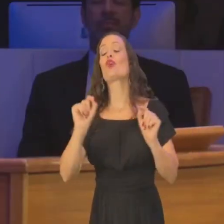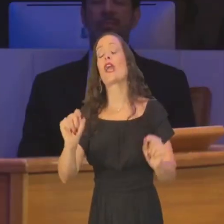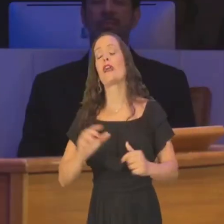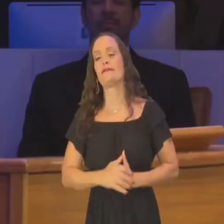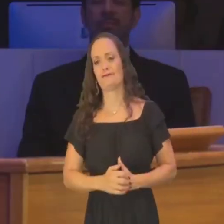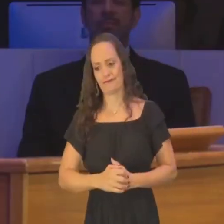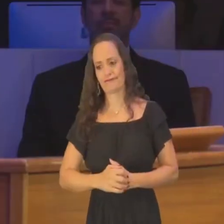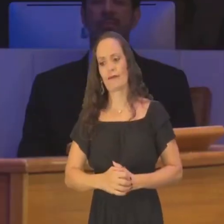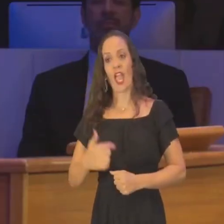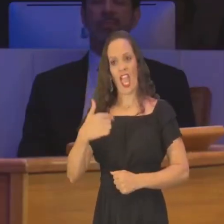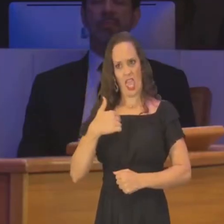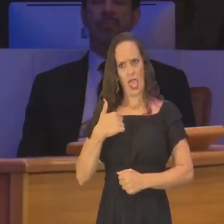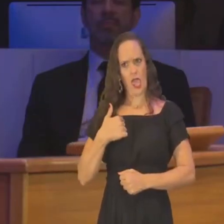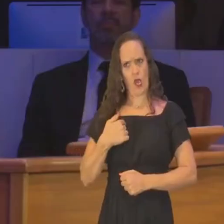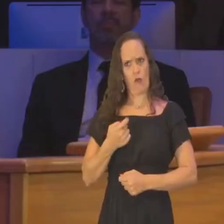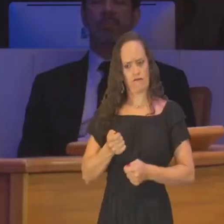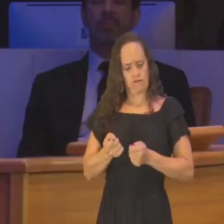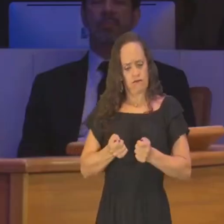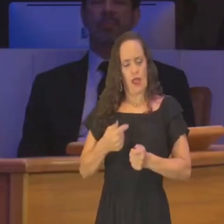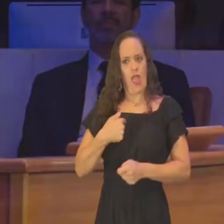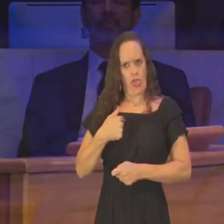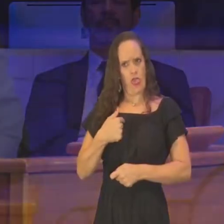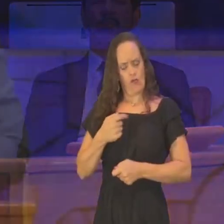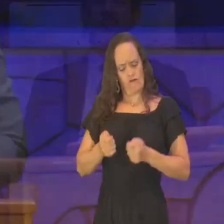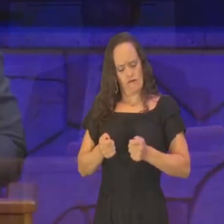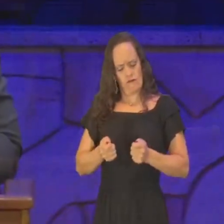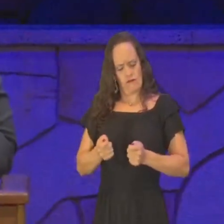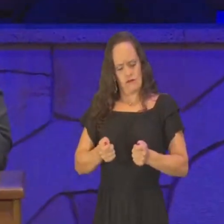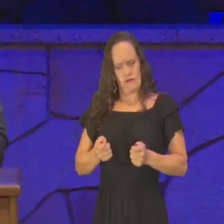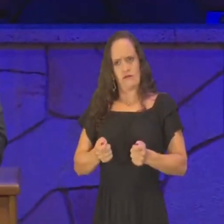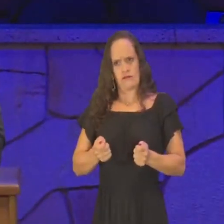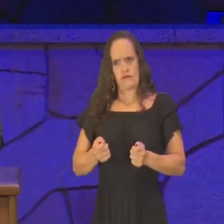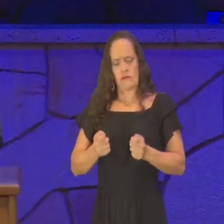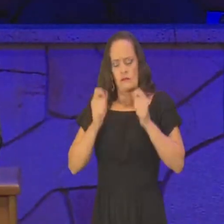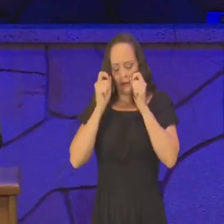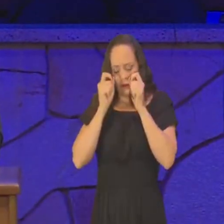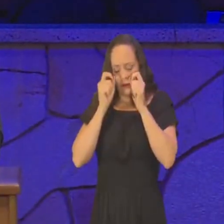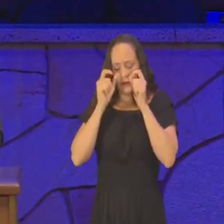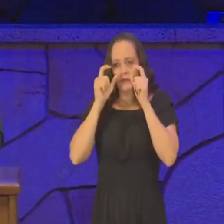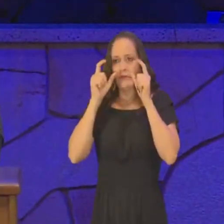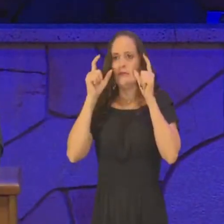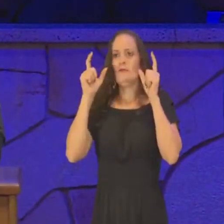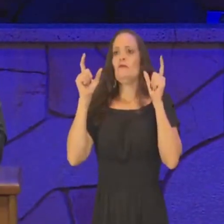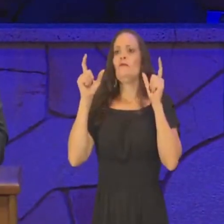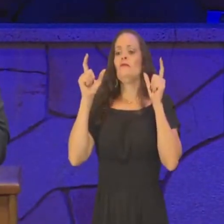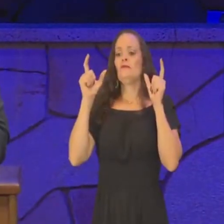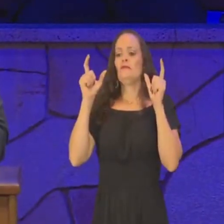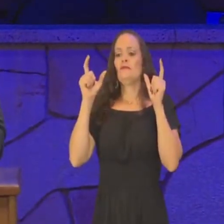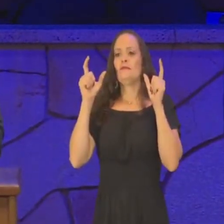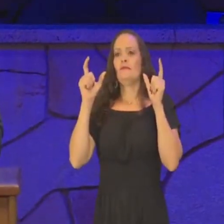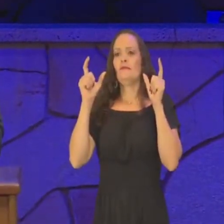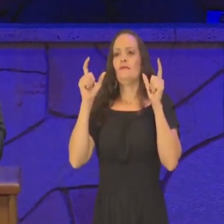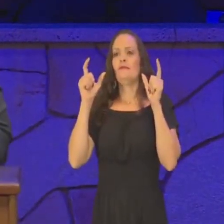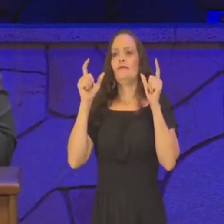e eu tenho me policiado para isso, ao despertar pela manhã, correr para o